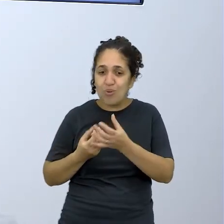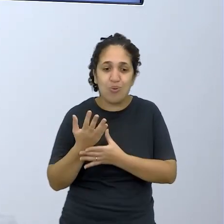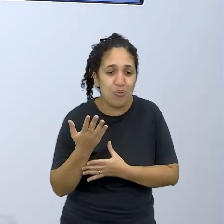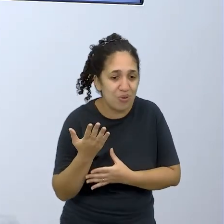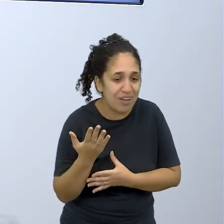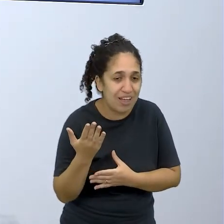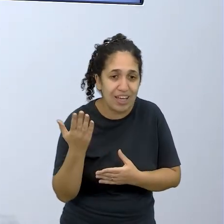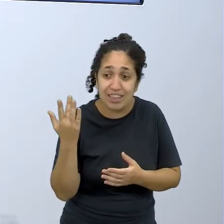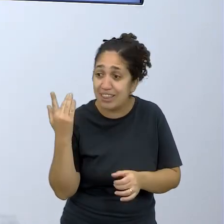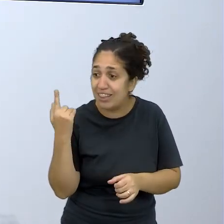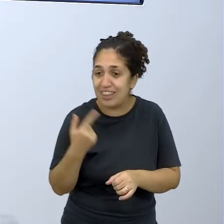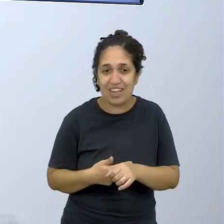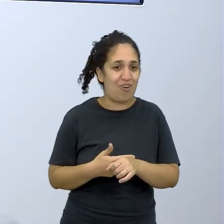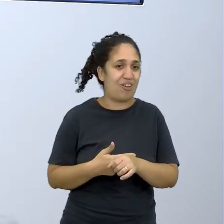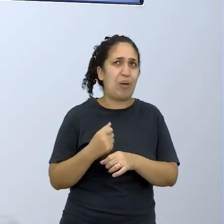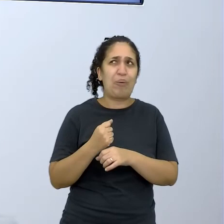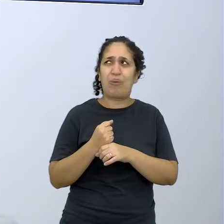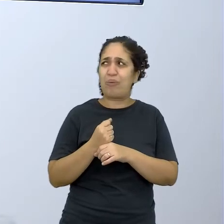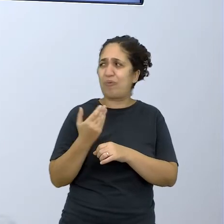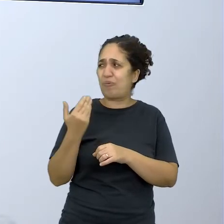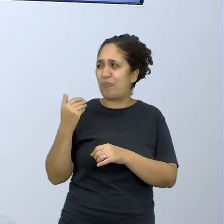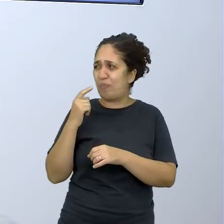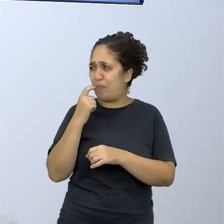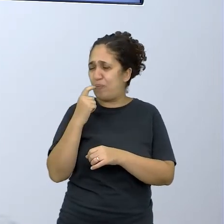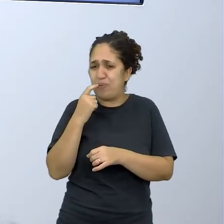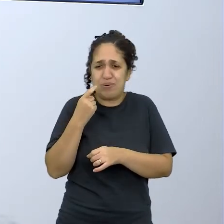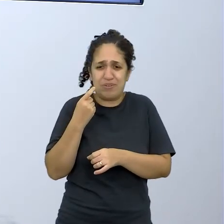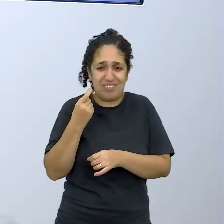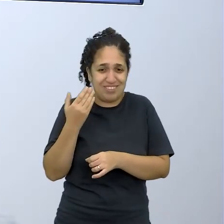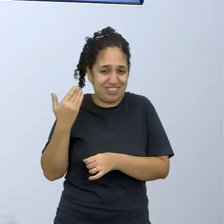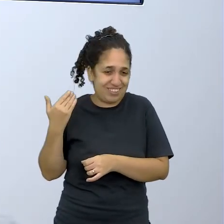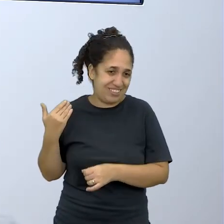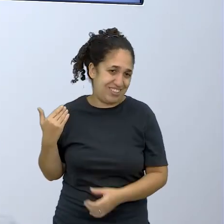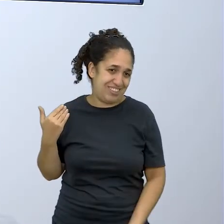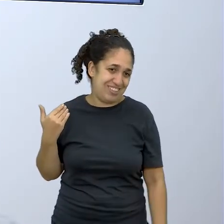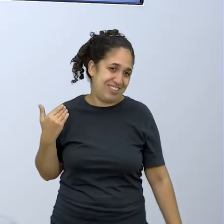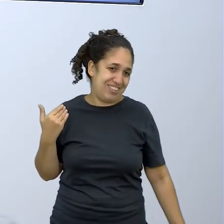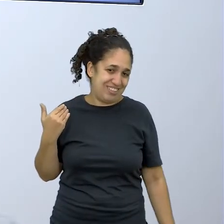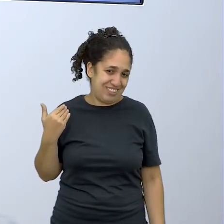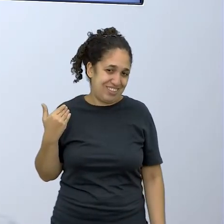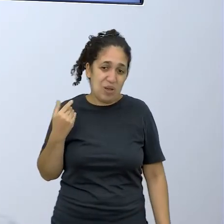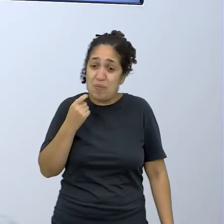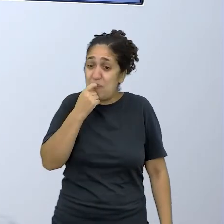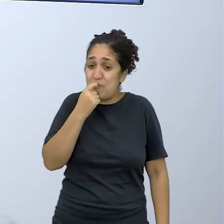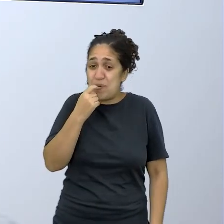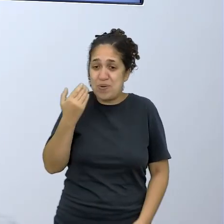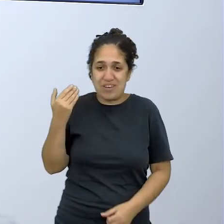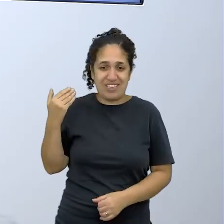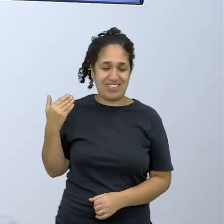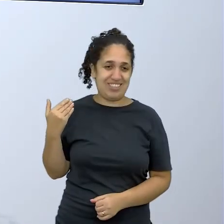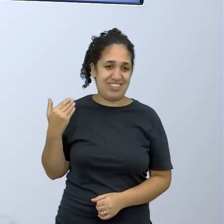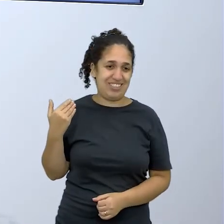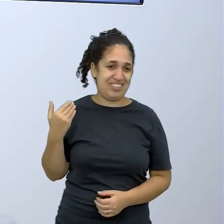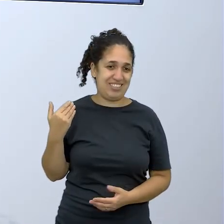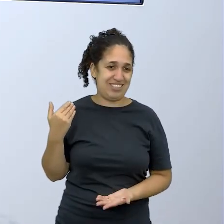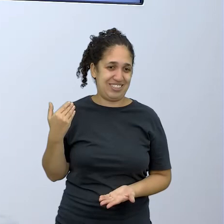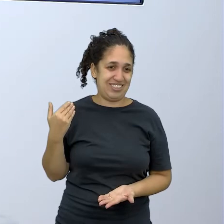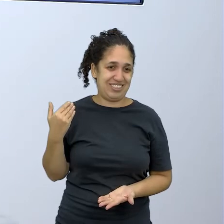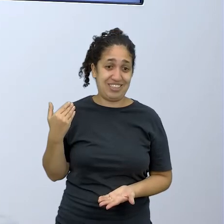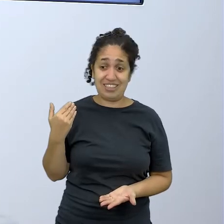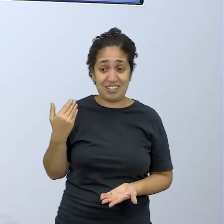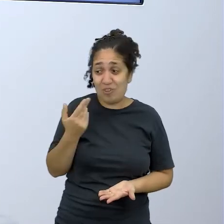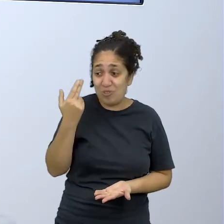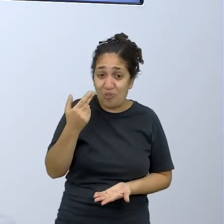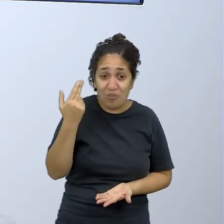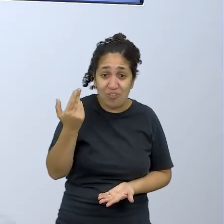forno anos um pouquinho antes disso daí, que provavelmente não deu